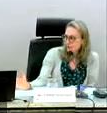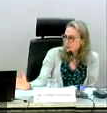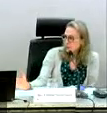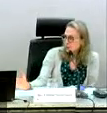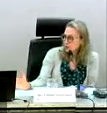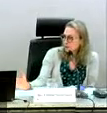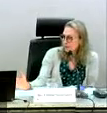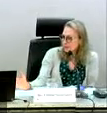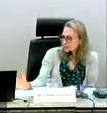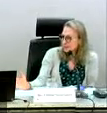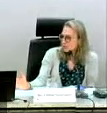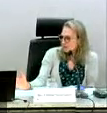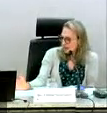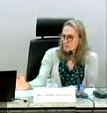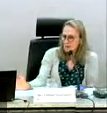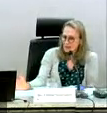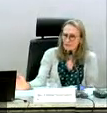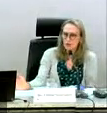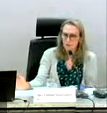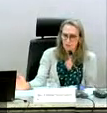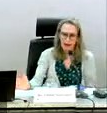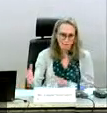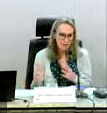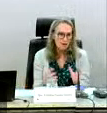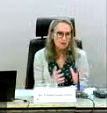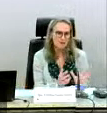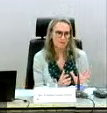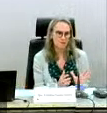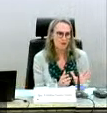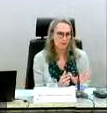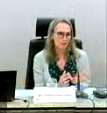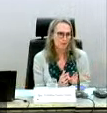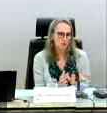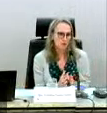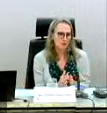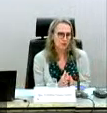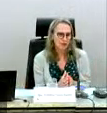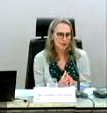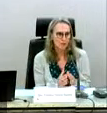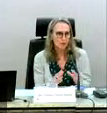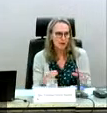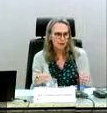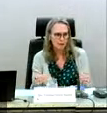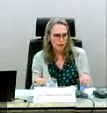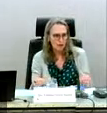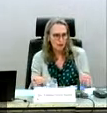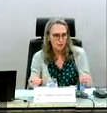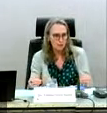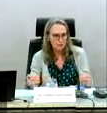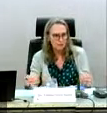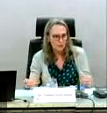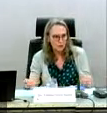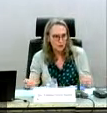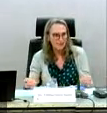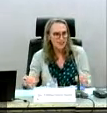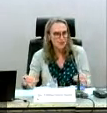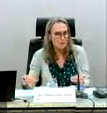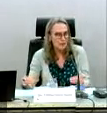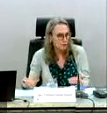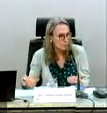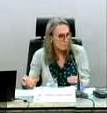inclusive, a Fiocruz, na verdade, abriu essa porta para a justiça itinerante porque tem um serviço